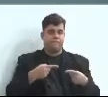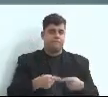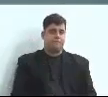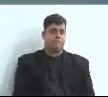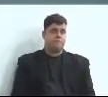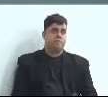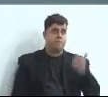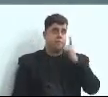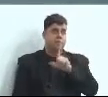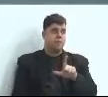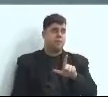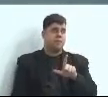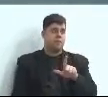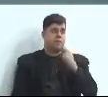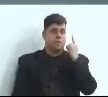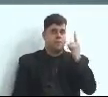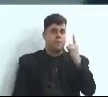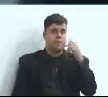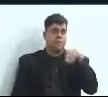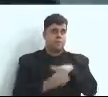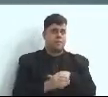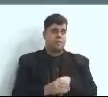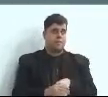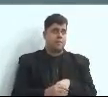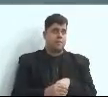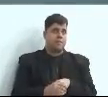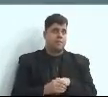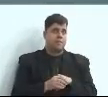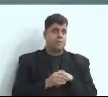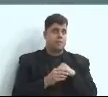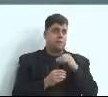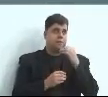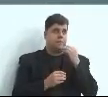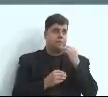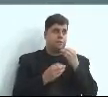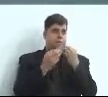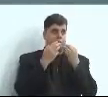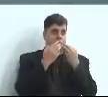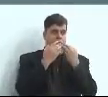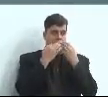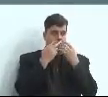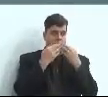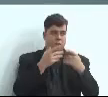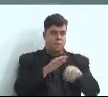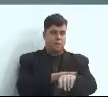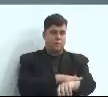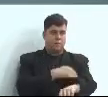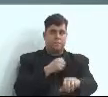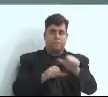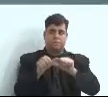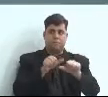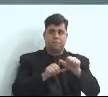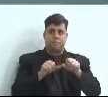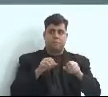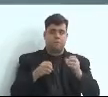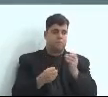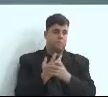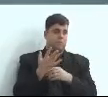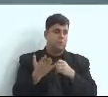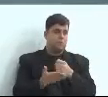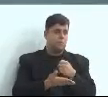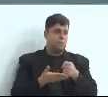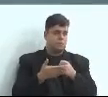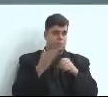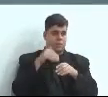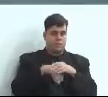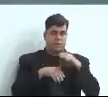ele conseguiu, de uma eleição para outra, mudar a cor da pele para acessar mais dinheiro do fundo eleitoral.